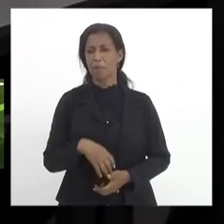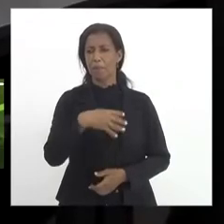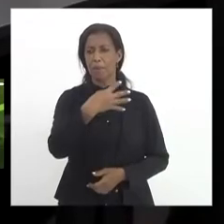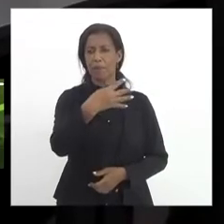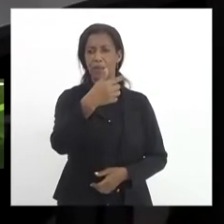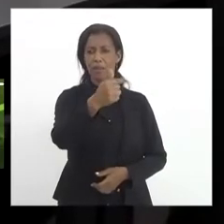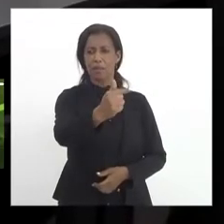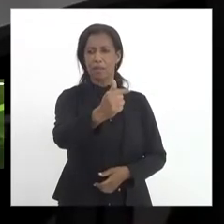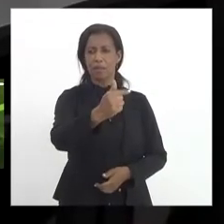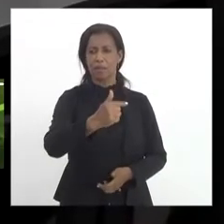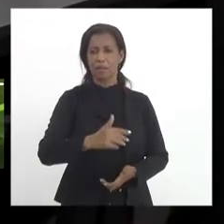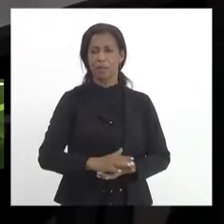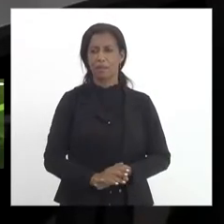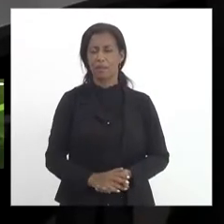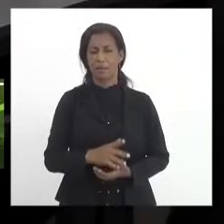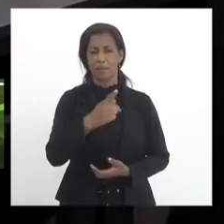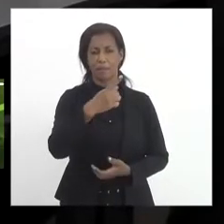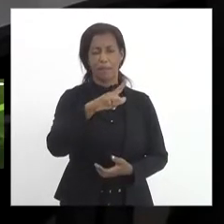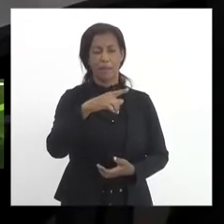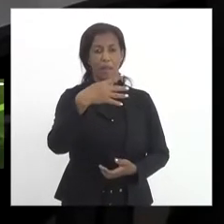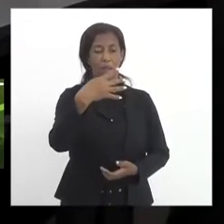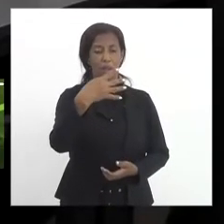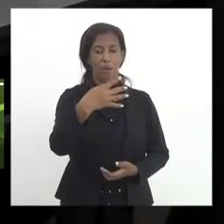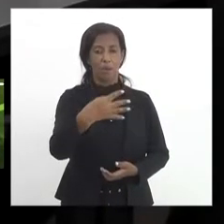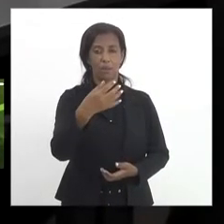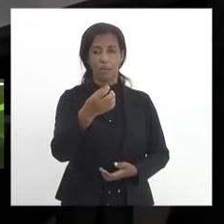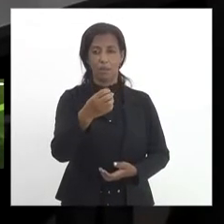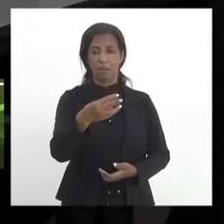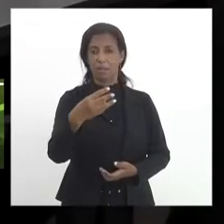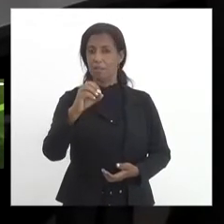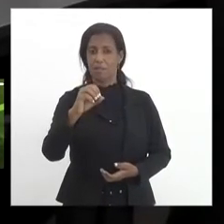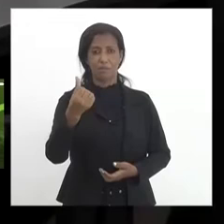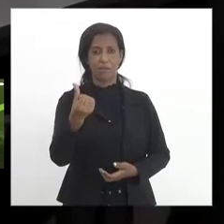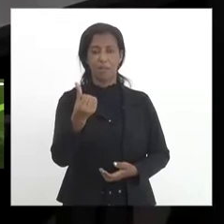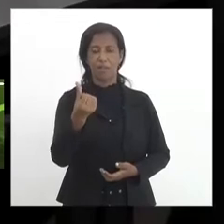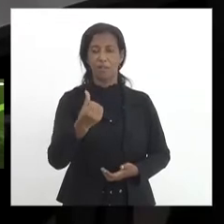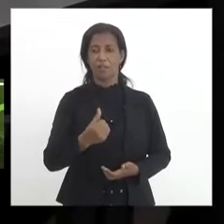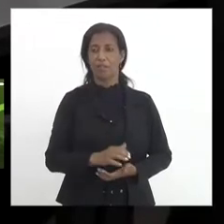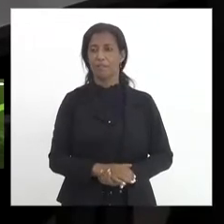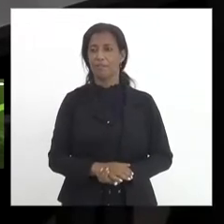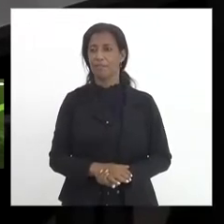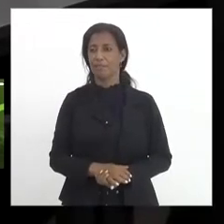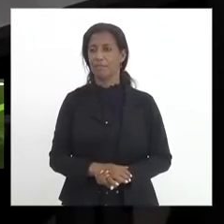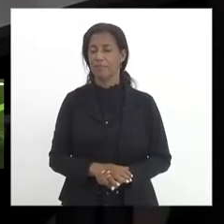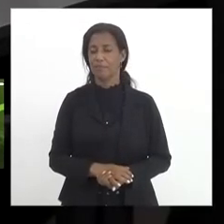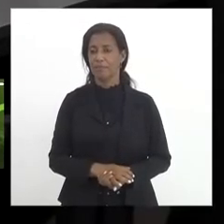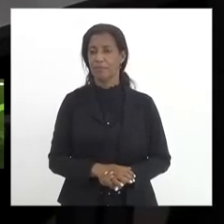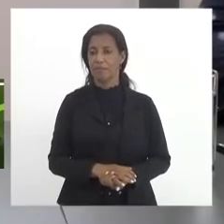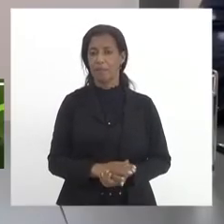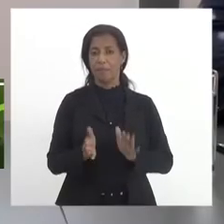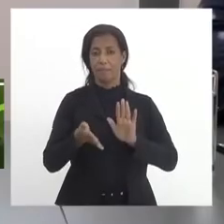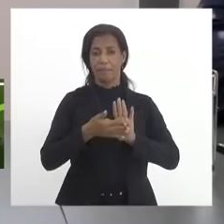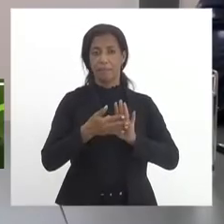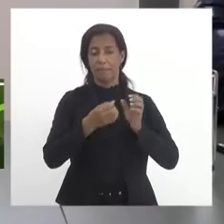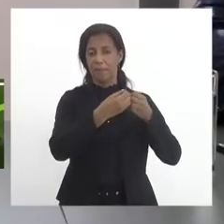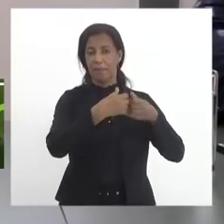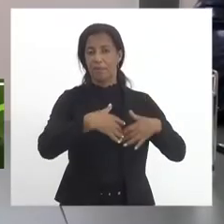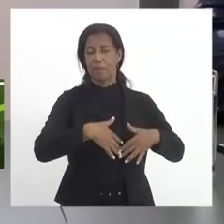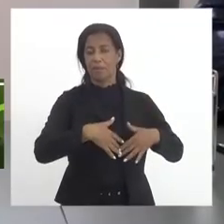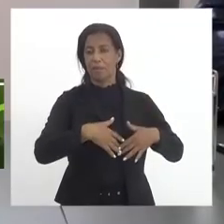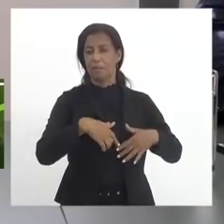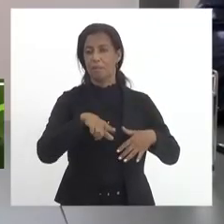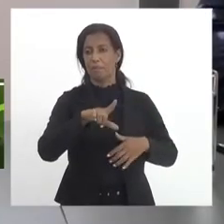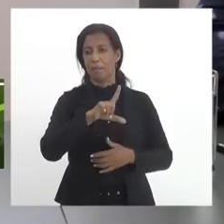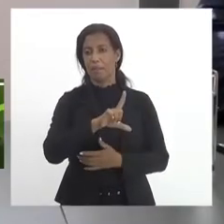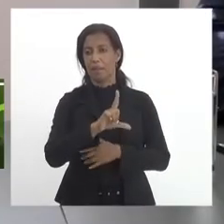47 da pauta, projeto de lei 3606/2021, autoria deputado Charles Batista. Parecer pela prejudicabilidade pela